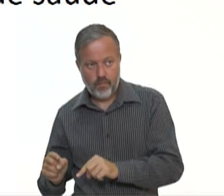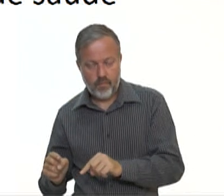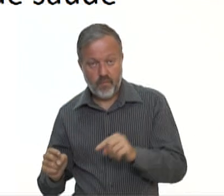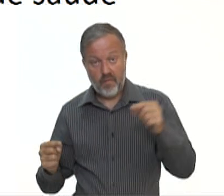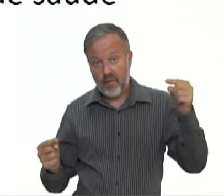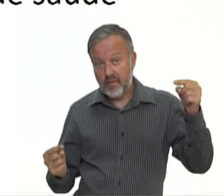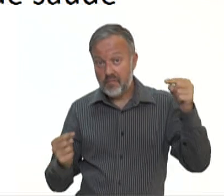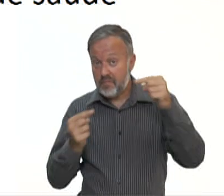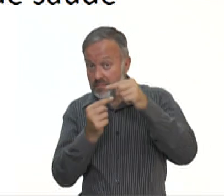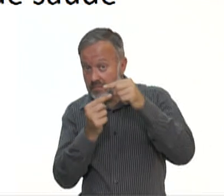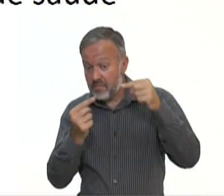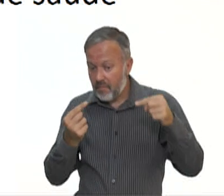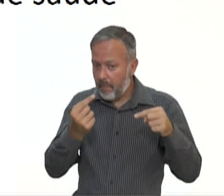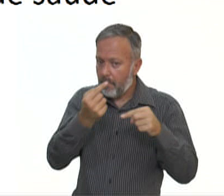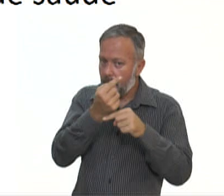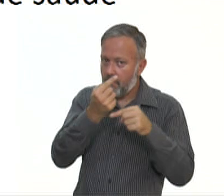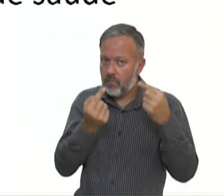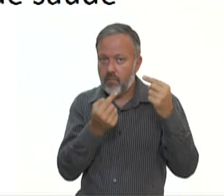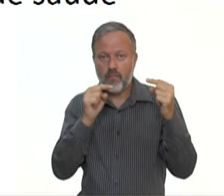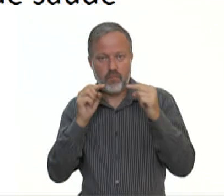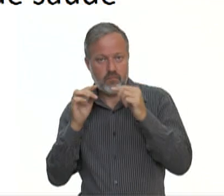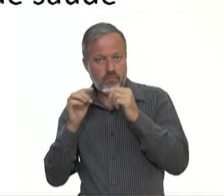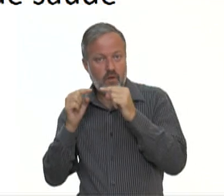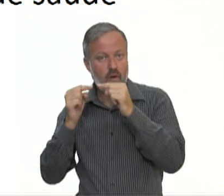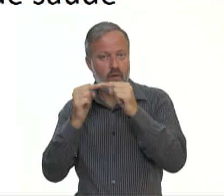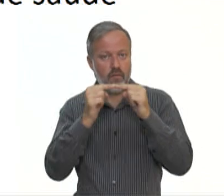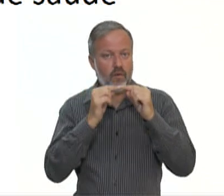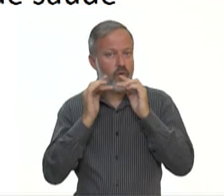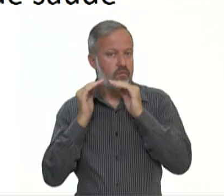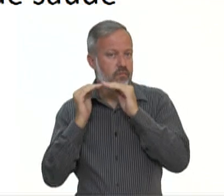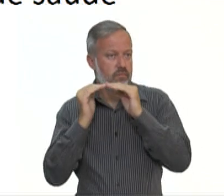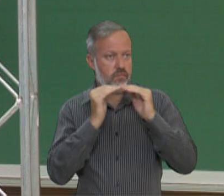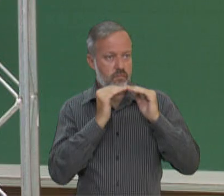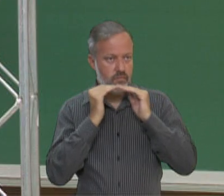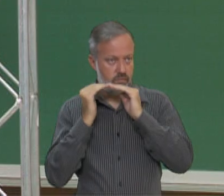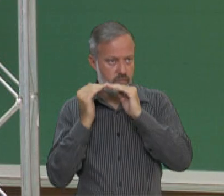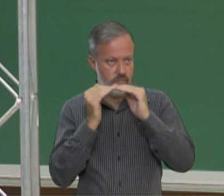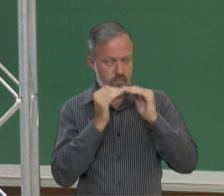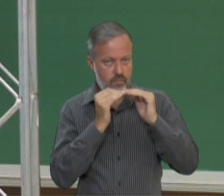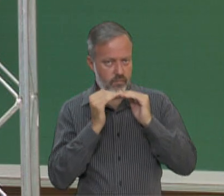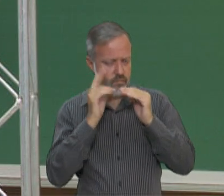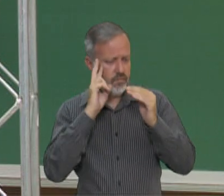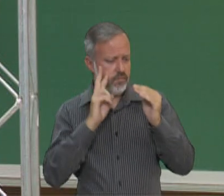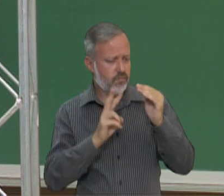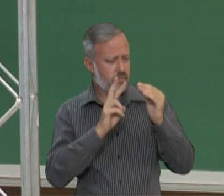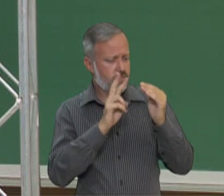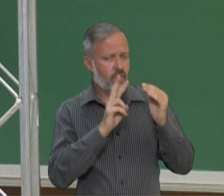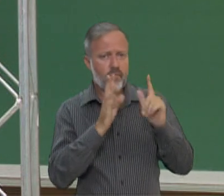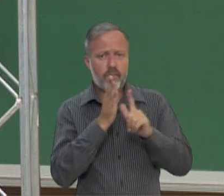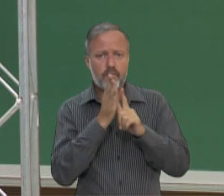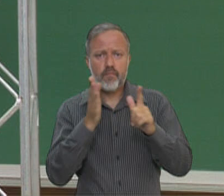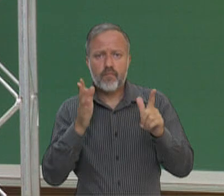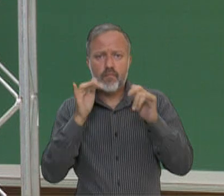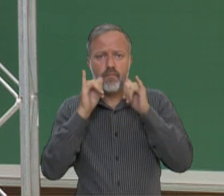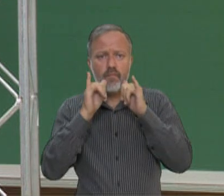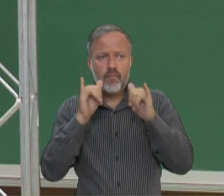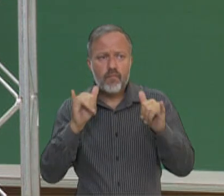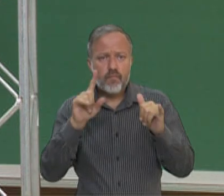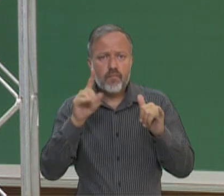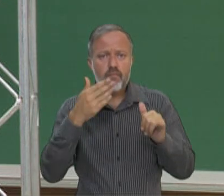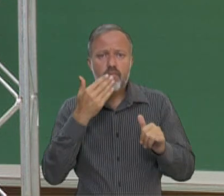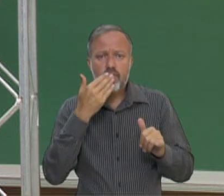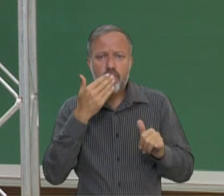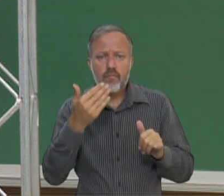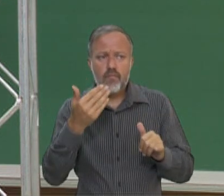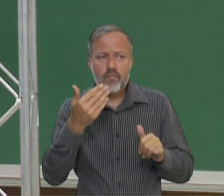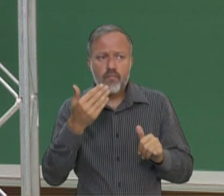traducción. Então, nós lemos ali juntos esta notícia e agora eu peço que